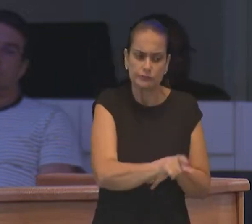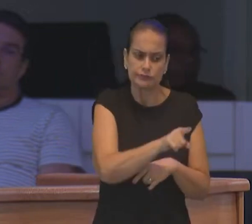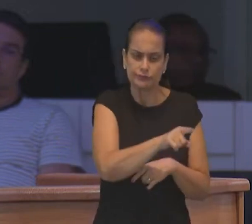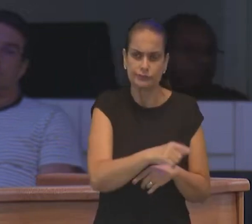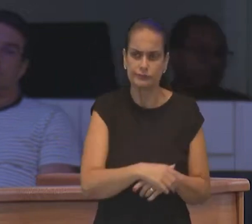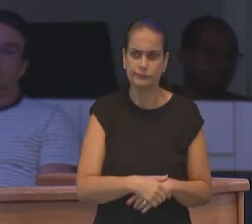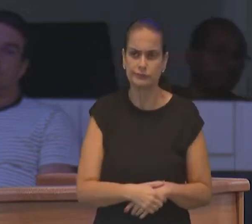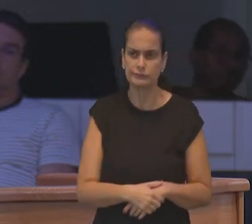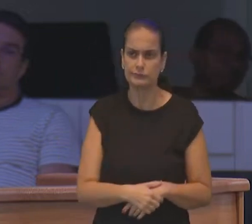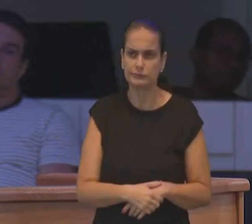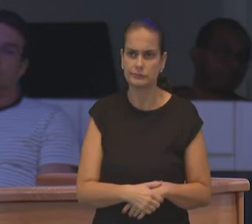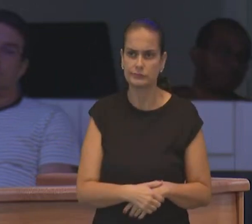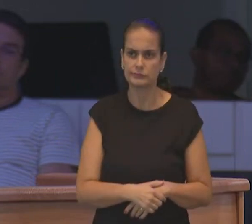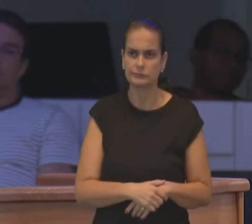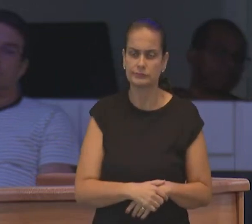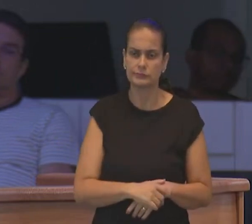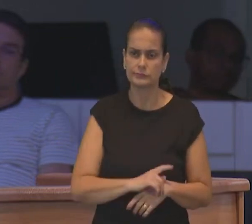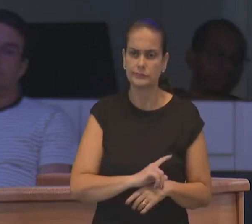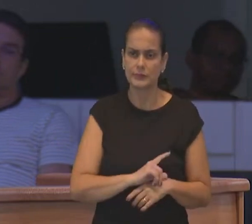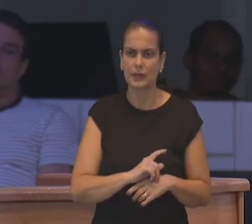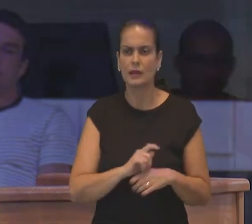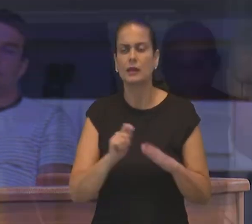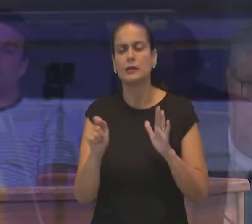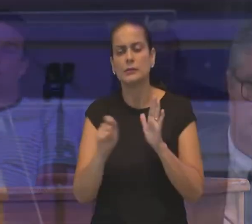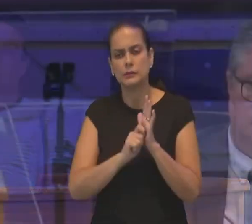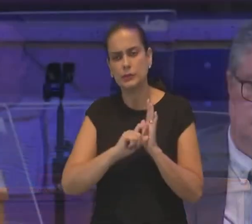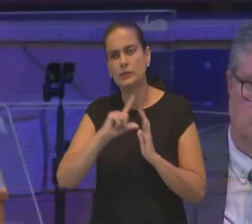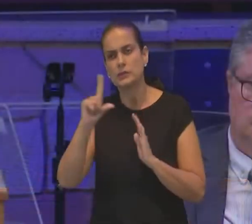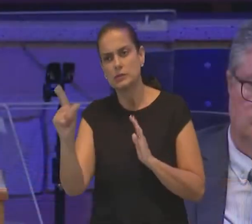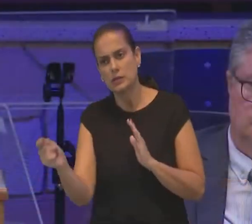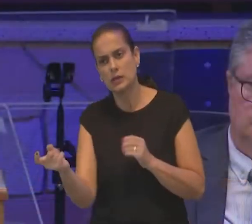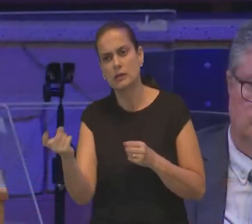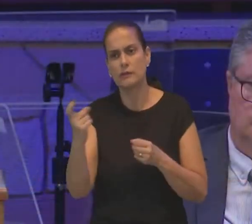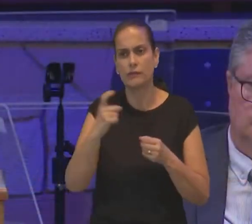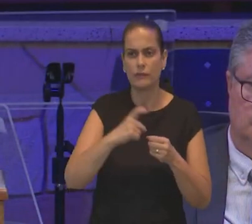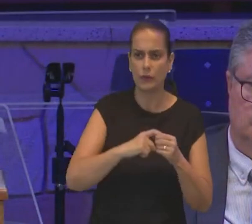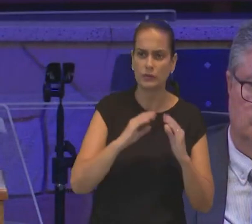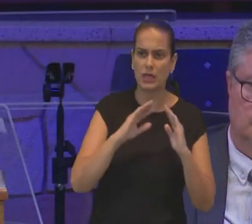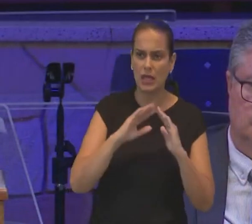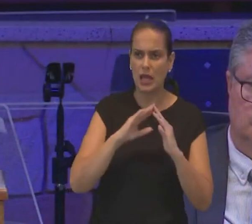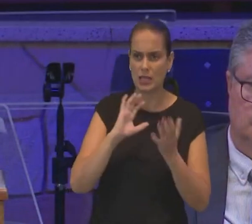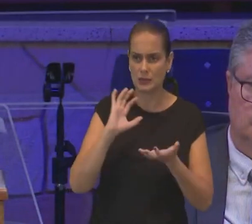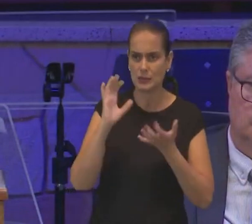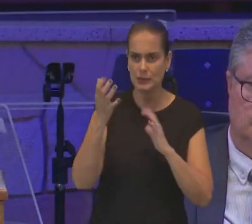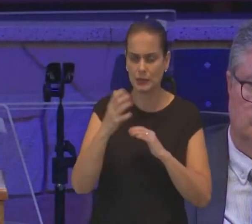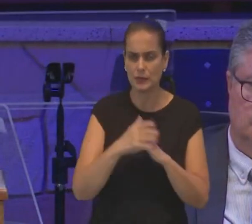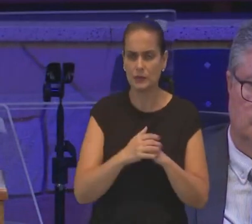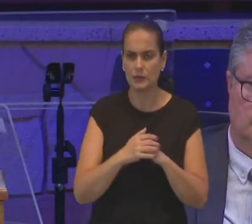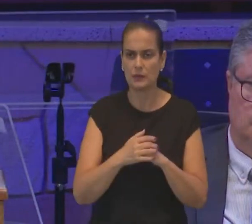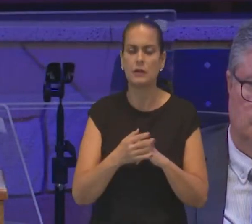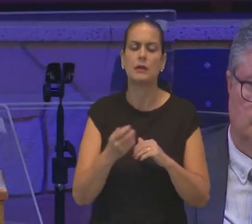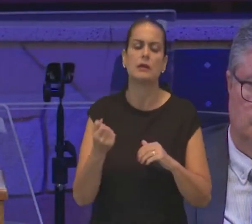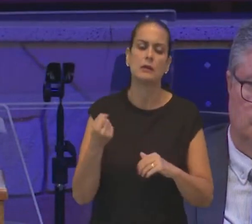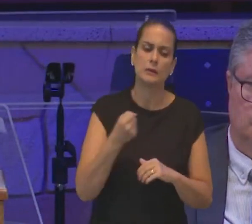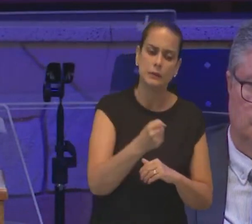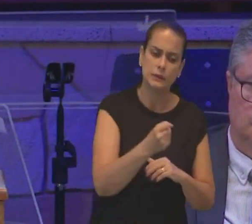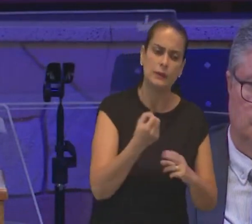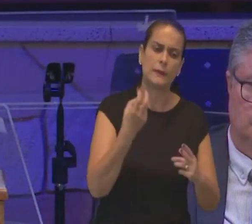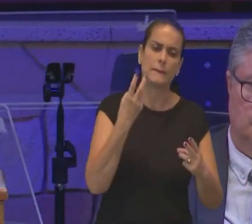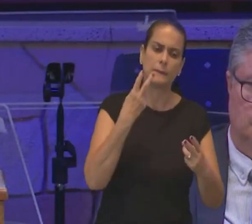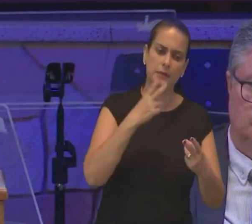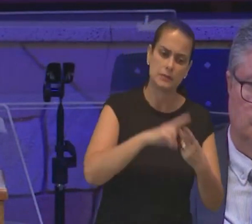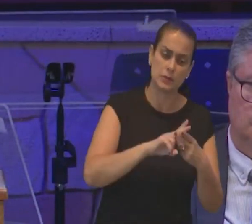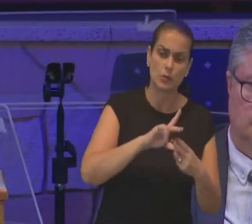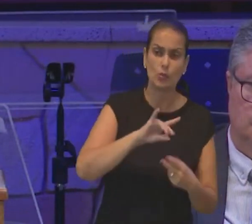Nas suas idas e vindas para a casa de recuperação, nas suas idas e vindas para a prisão, um